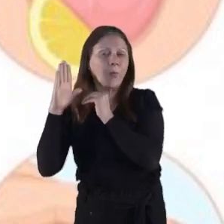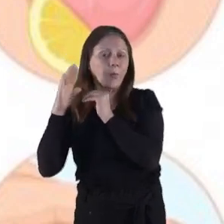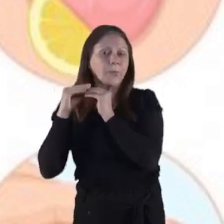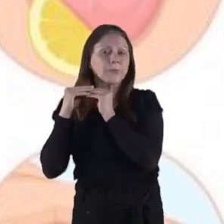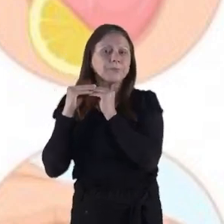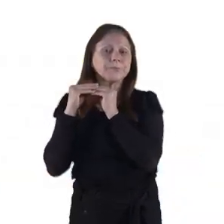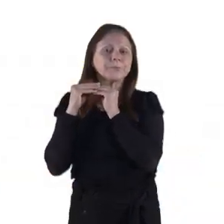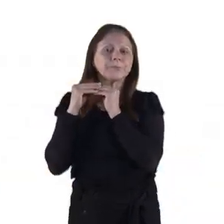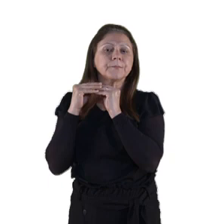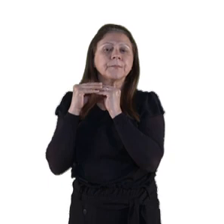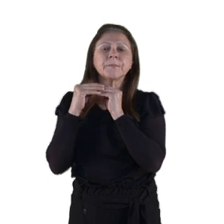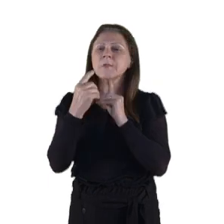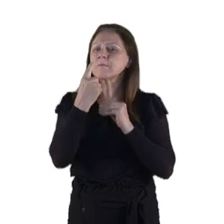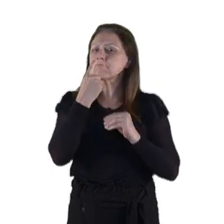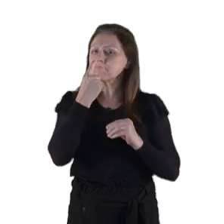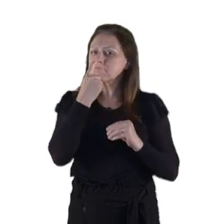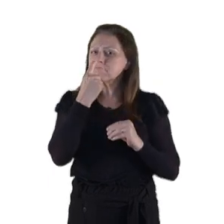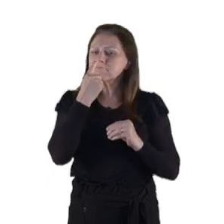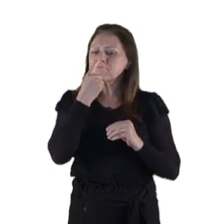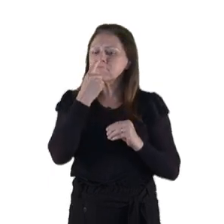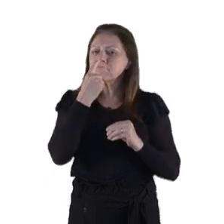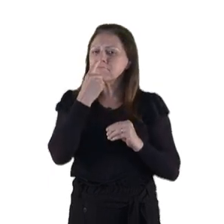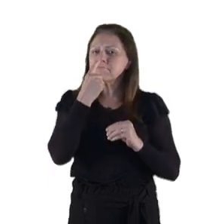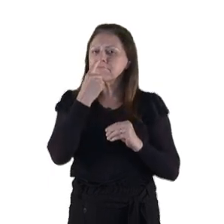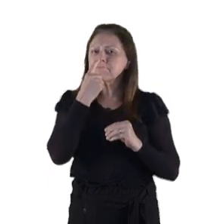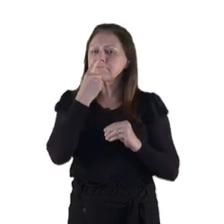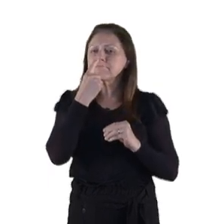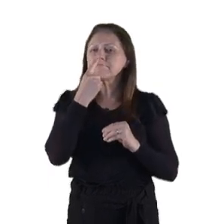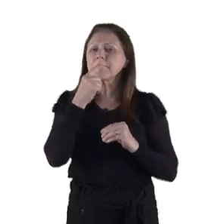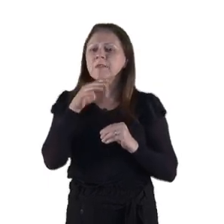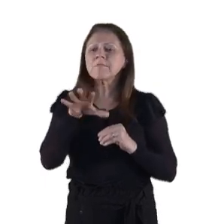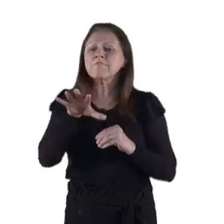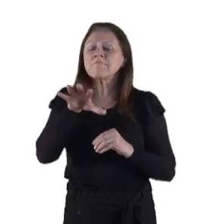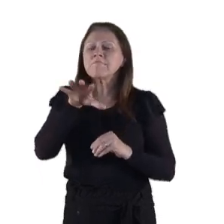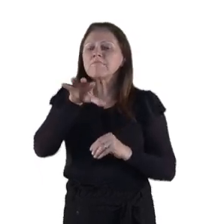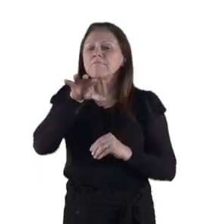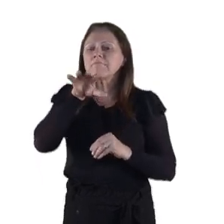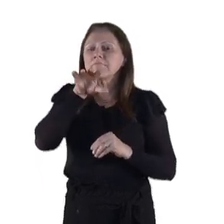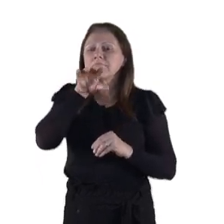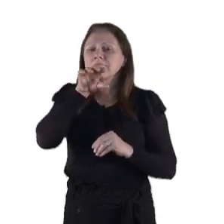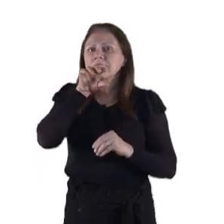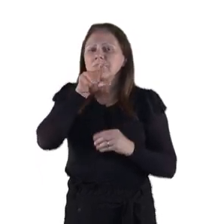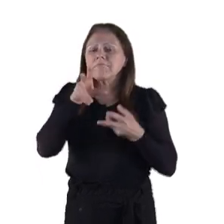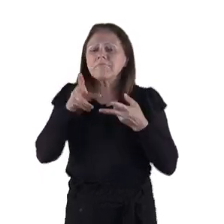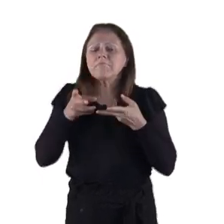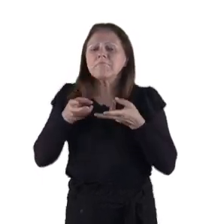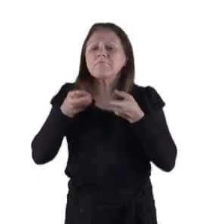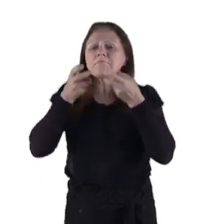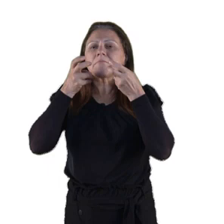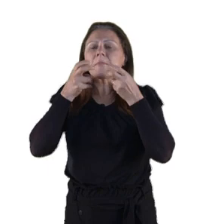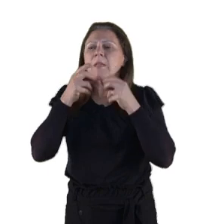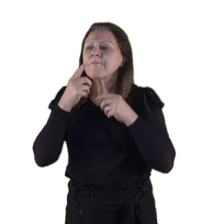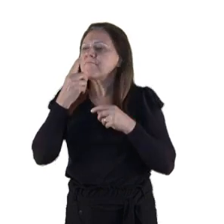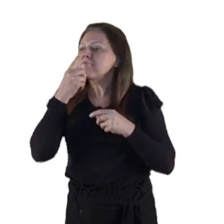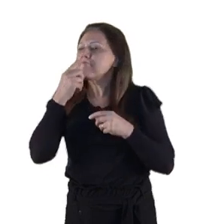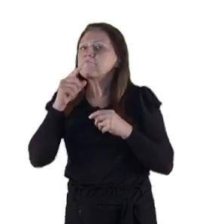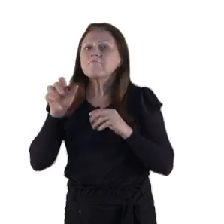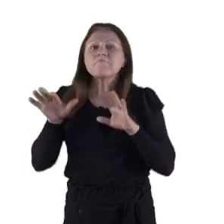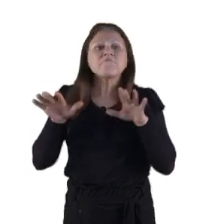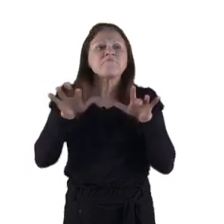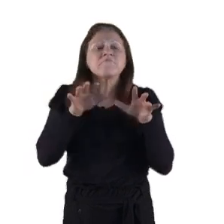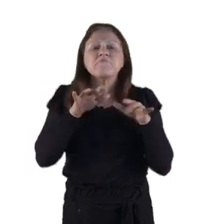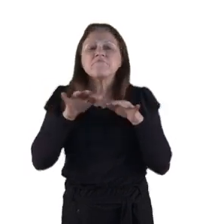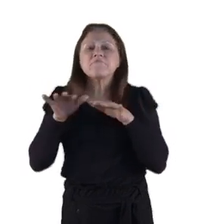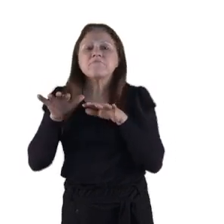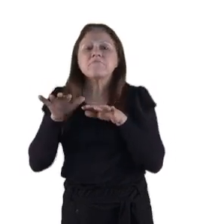acontece. As narinas, né, o nariz, ele faz parte do sentido do olfato. Então, a gente consegue perceber os odores que estão